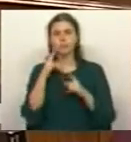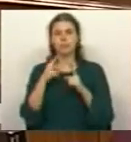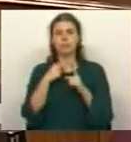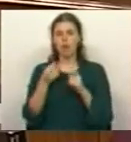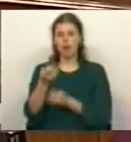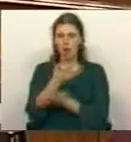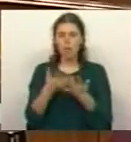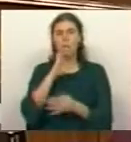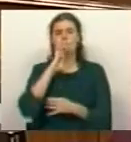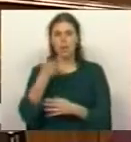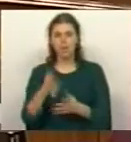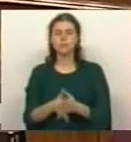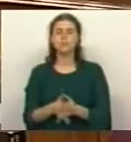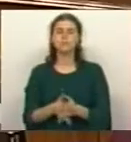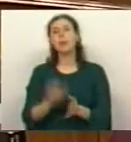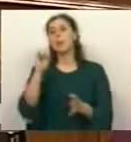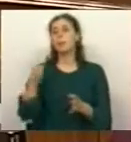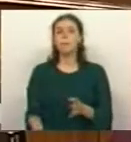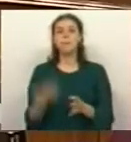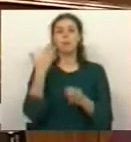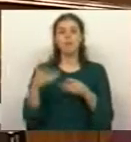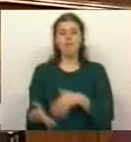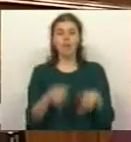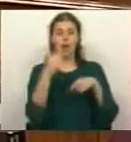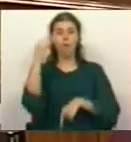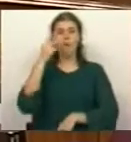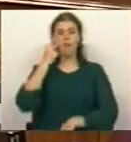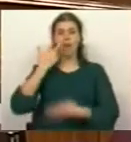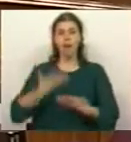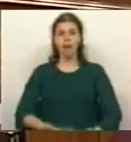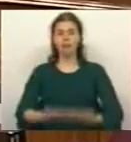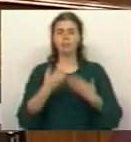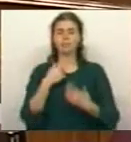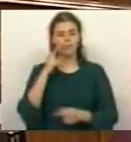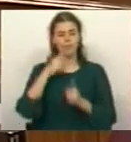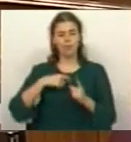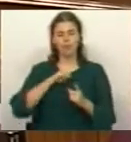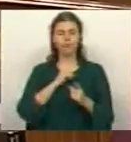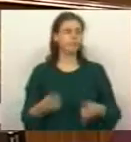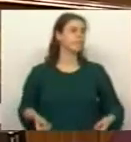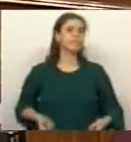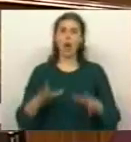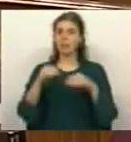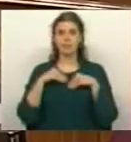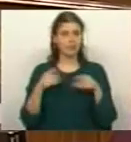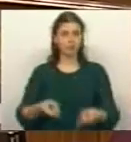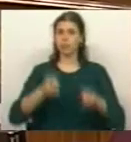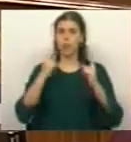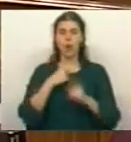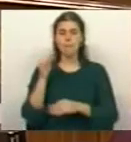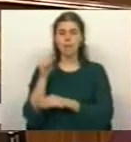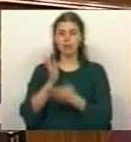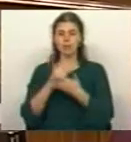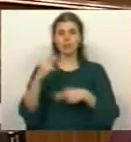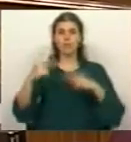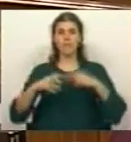da economia do país. E particularmente nesta fase excepcional que vivemos, não é, a nosso ver, minimamente aceitável que a banca, o setor